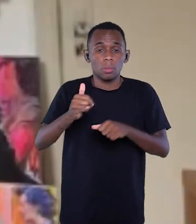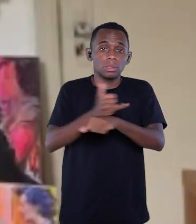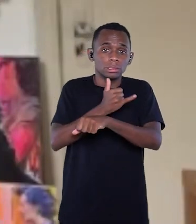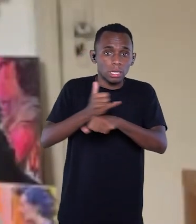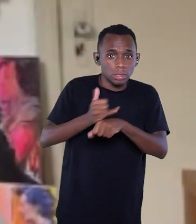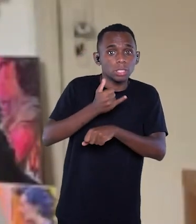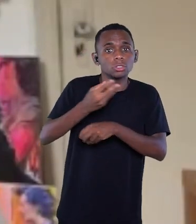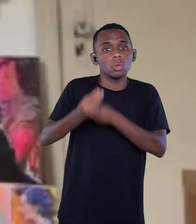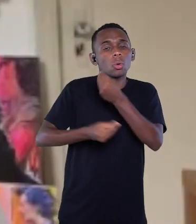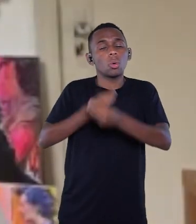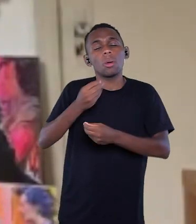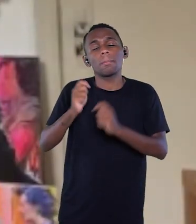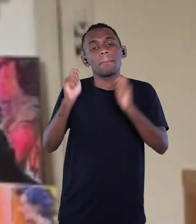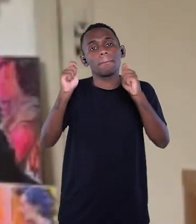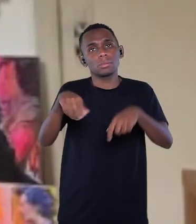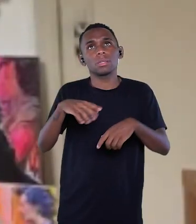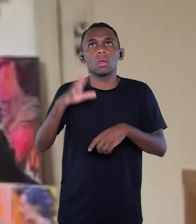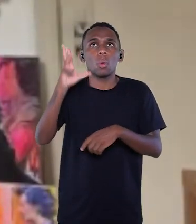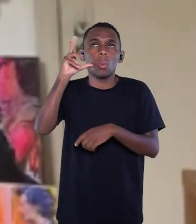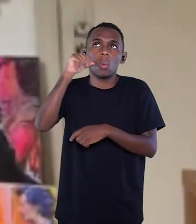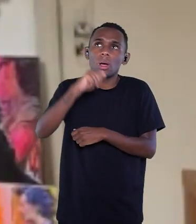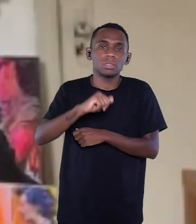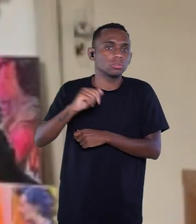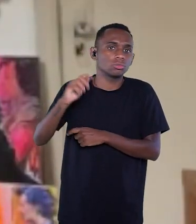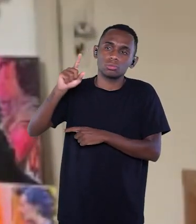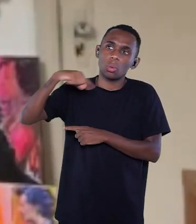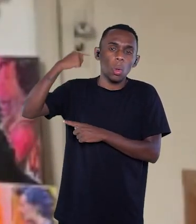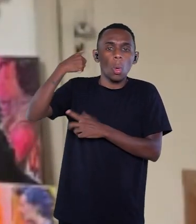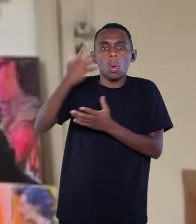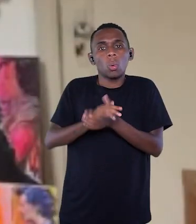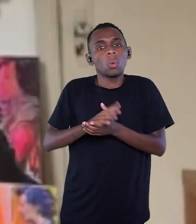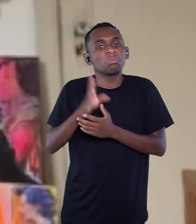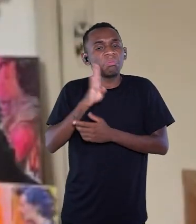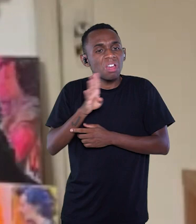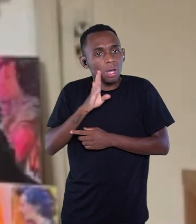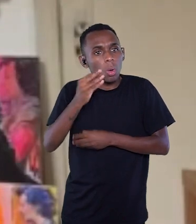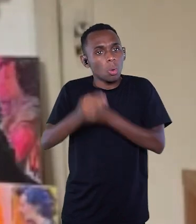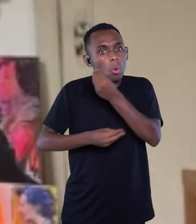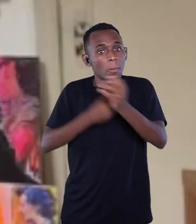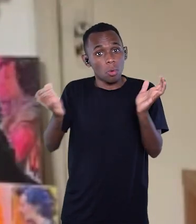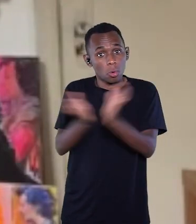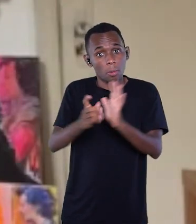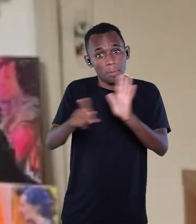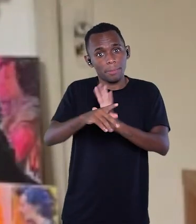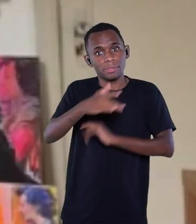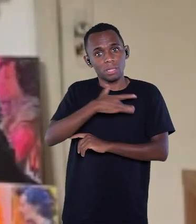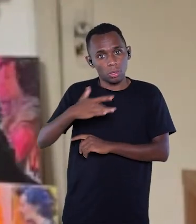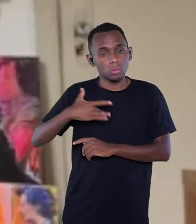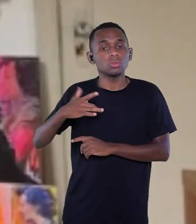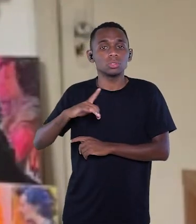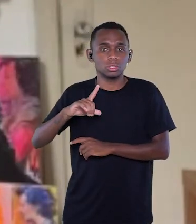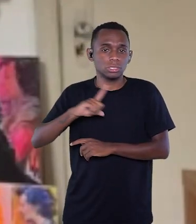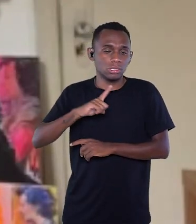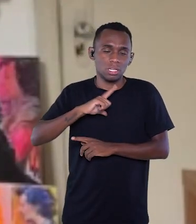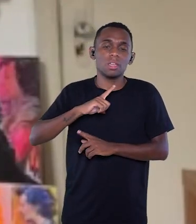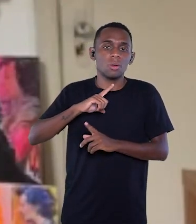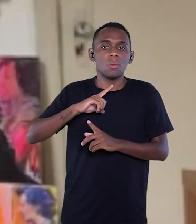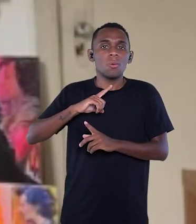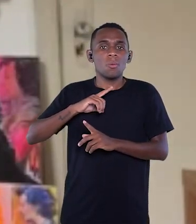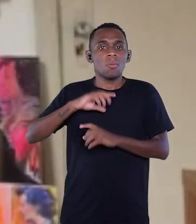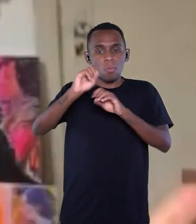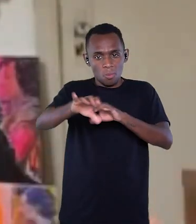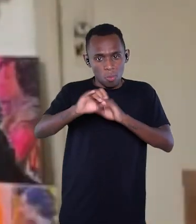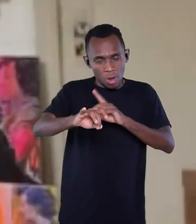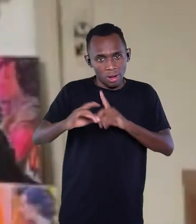uma maneira, assim, de estar, né? Eu acho muito doido, assim, eu acho muito legal que uma equipe de saúde tenha um arte educador, assim. Isso eu